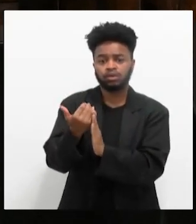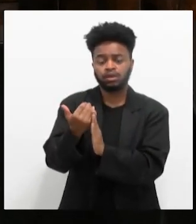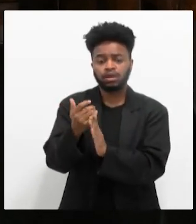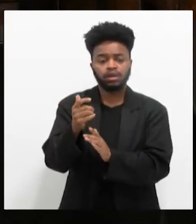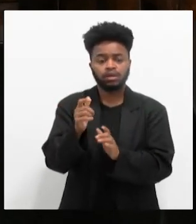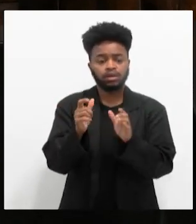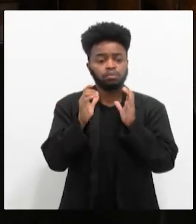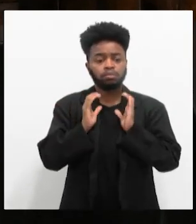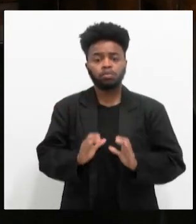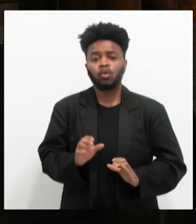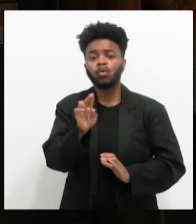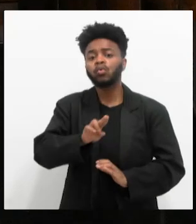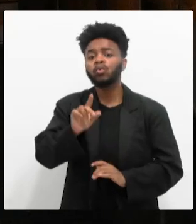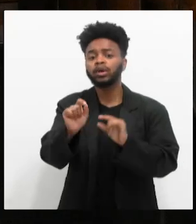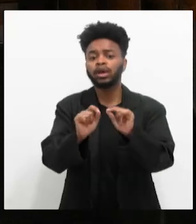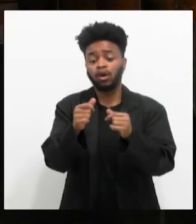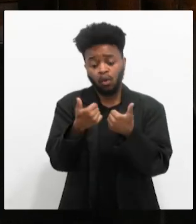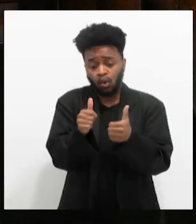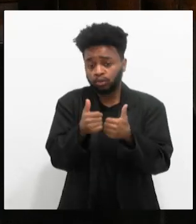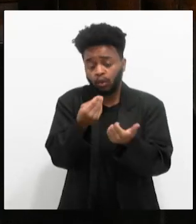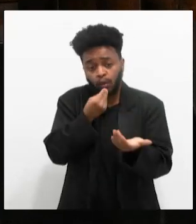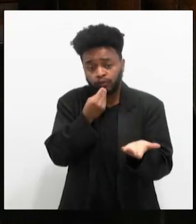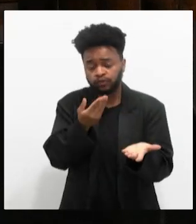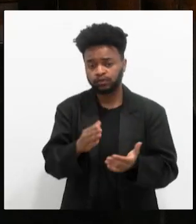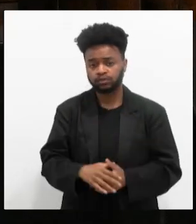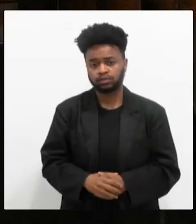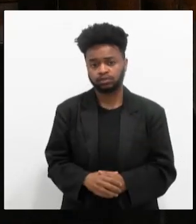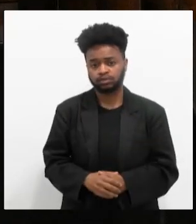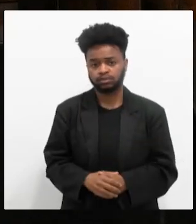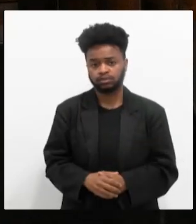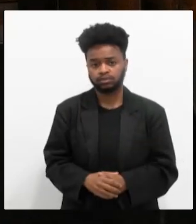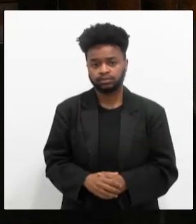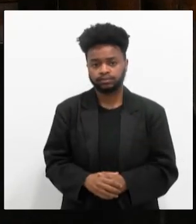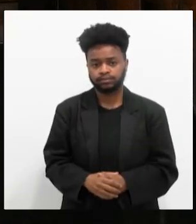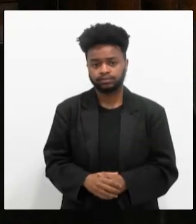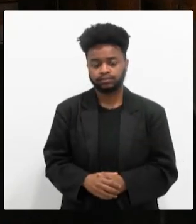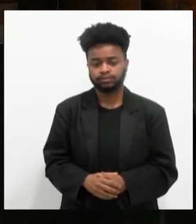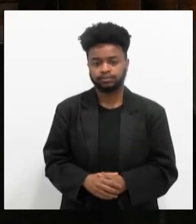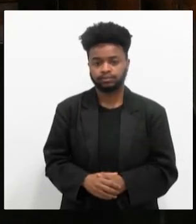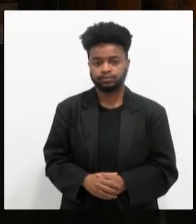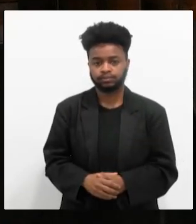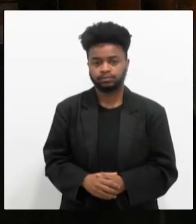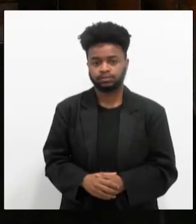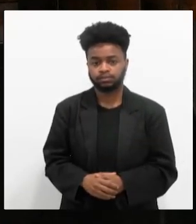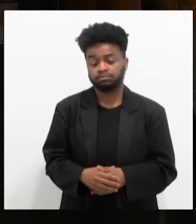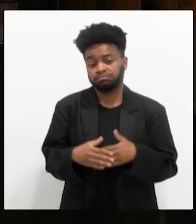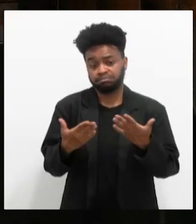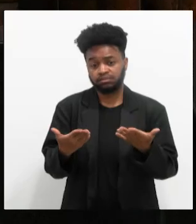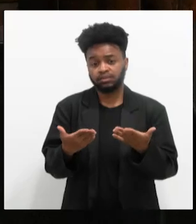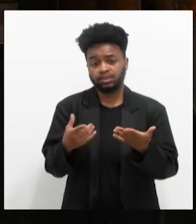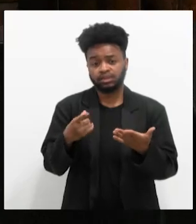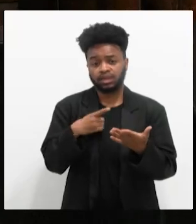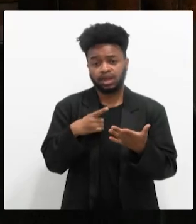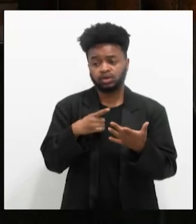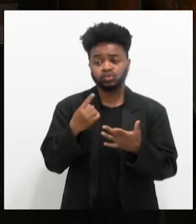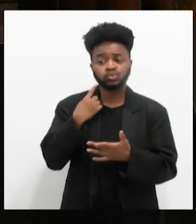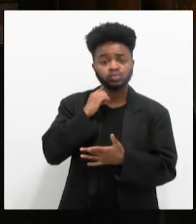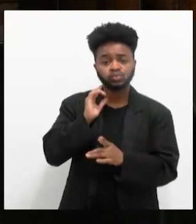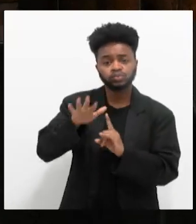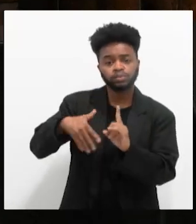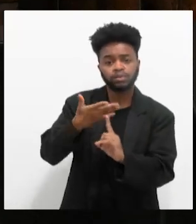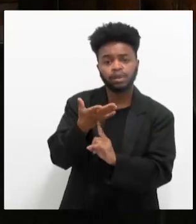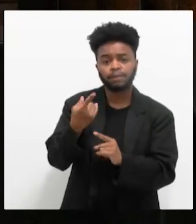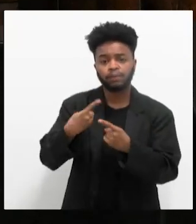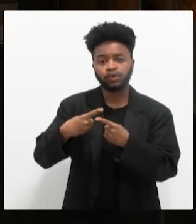quê, se ele não tem dinheiro? Vai andar de ônibus, que é um fator poluente, porque se não